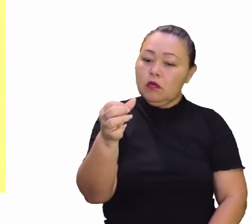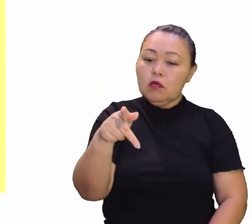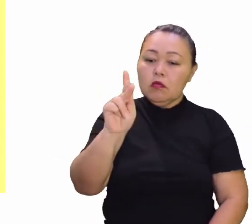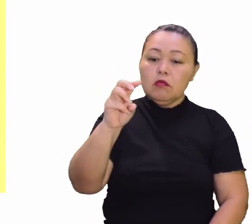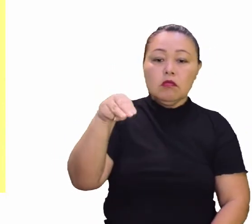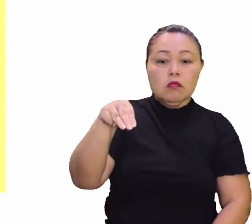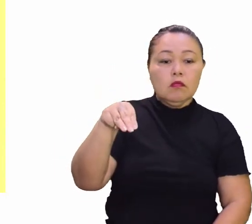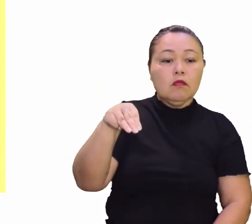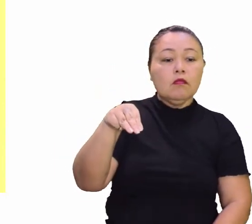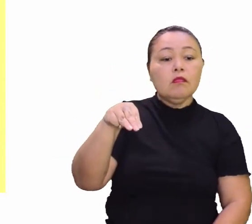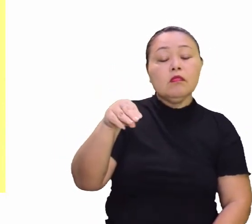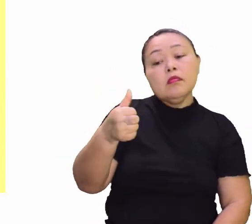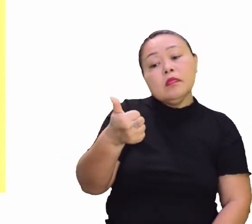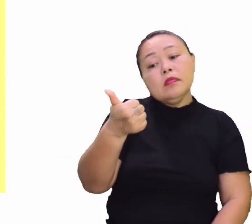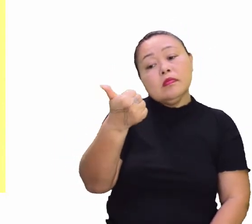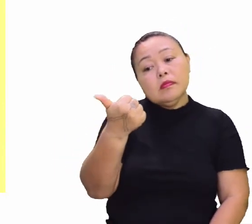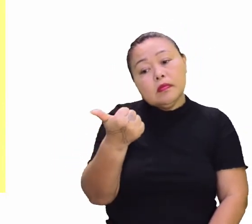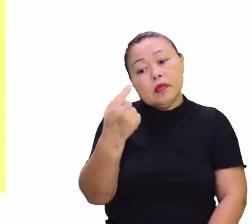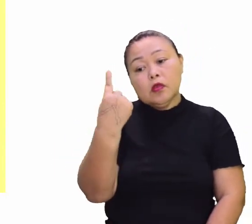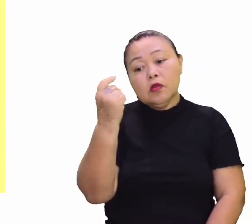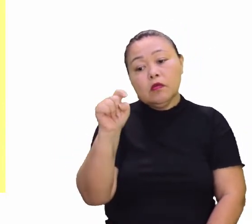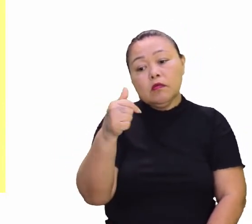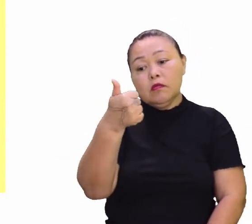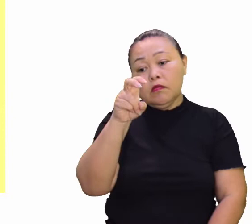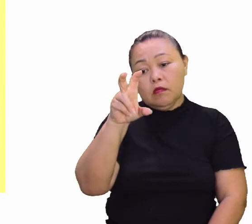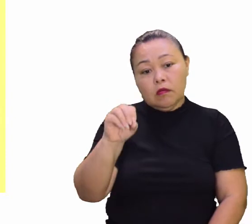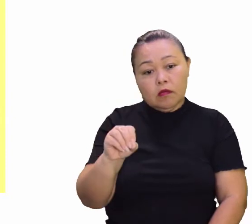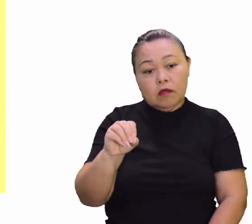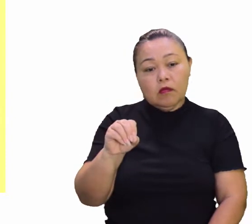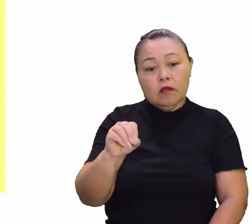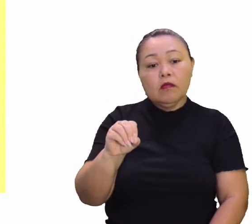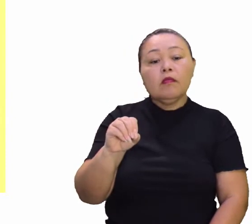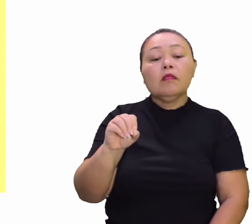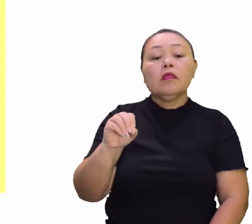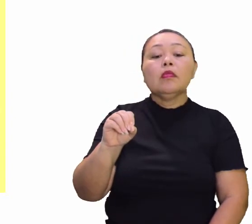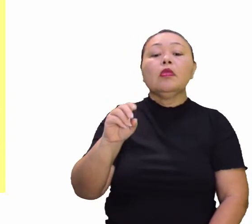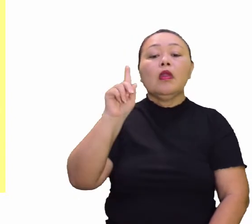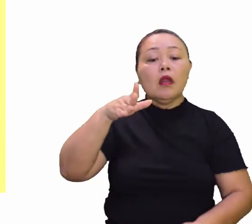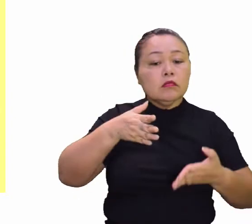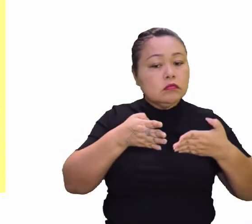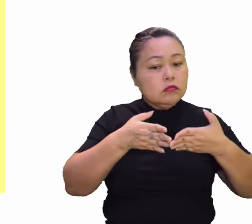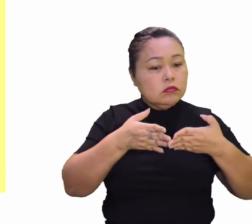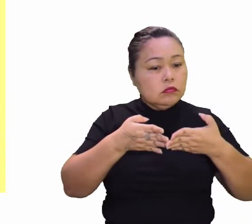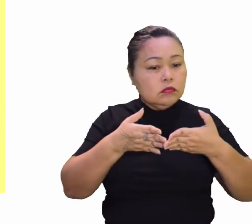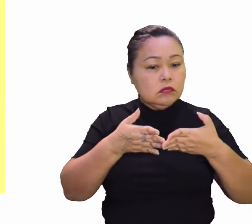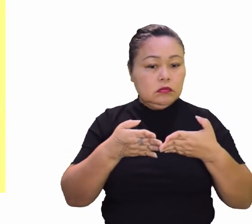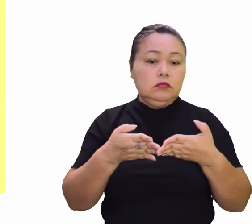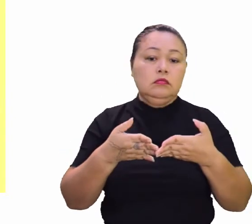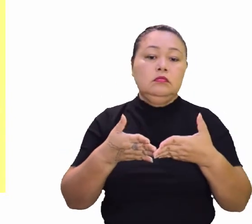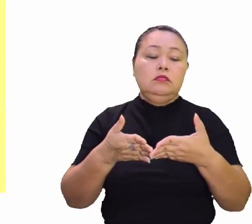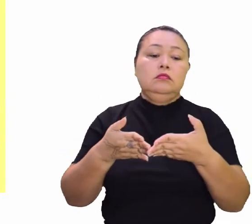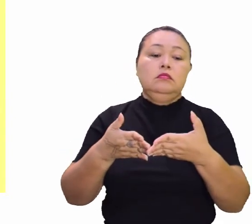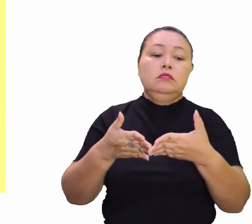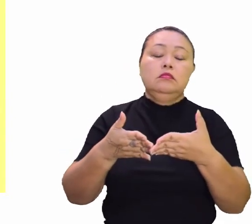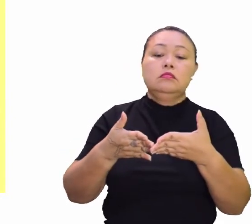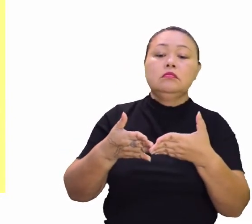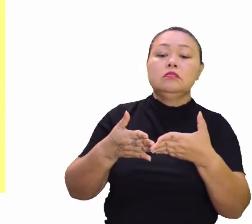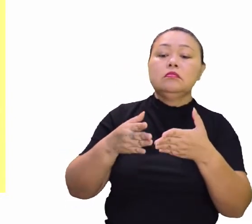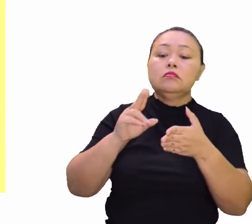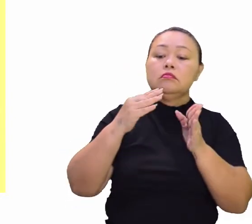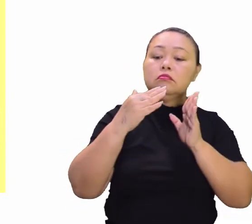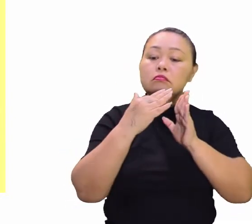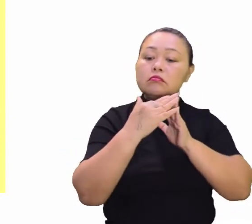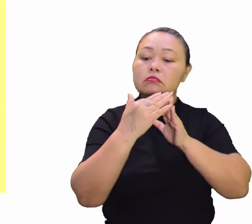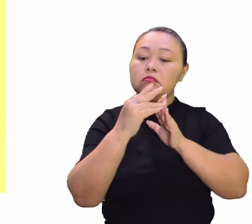1.716 quilômetros, sendo que 1.150 são navegáveis a partir de